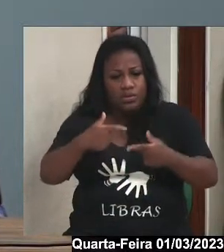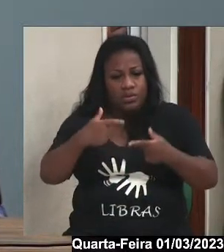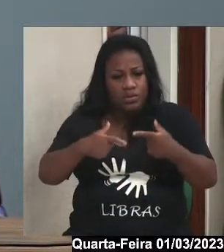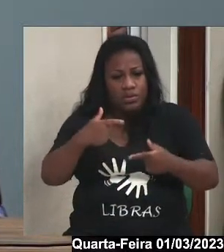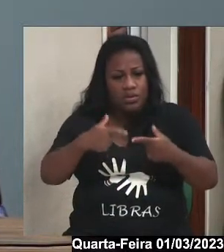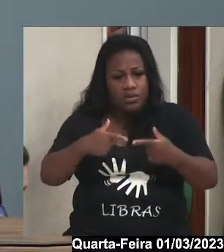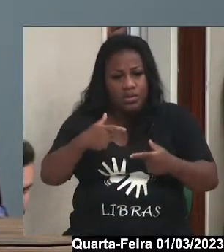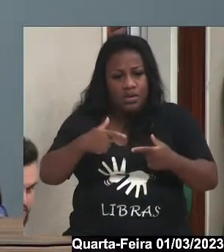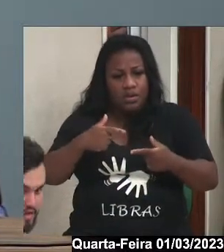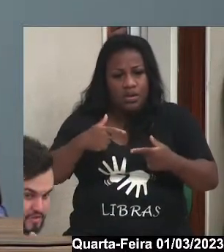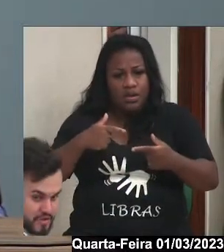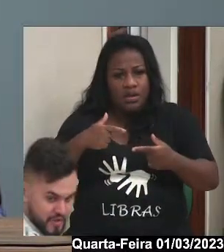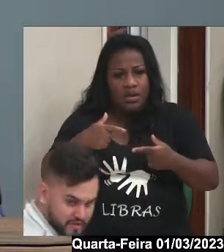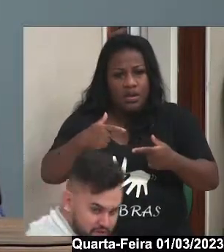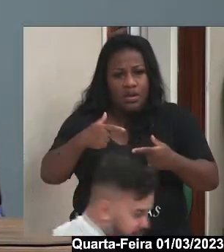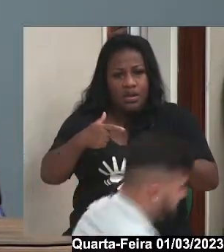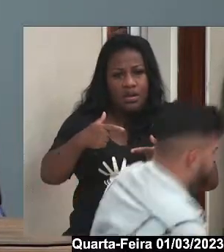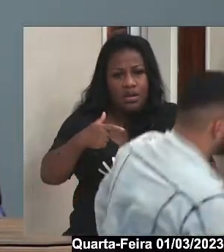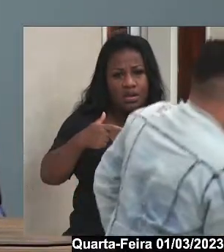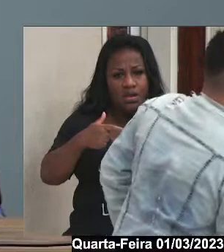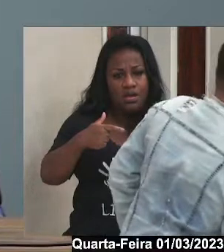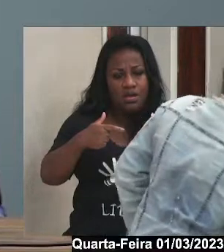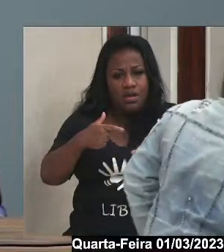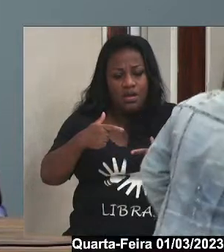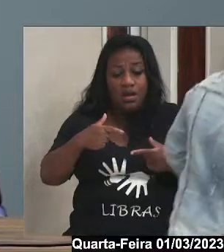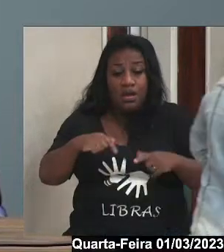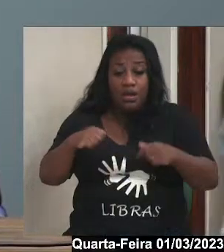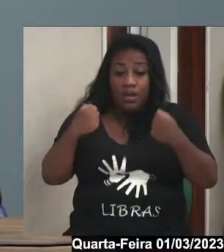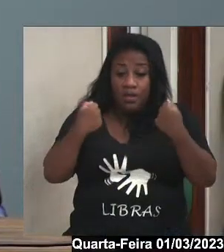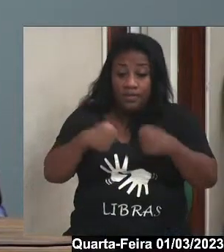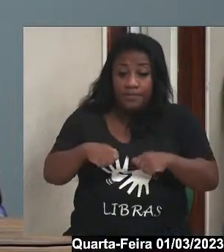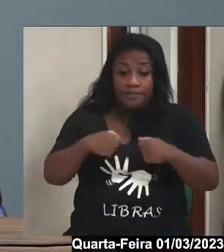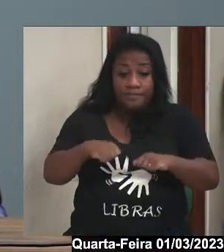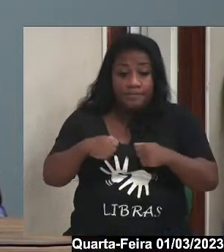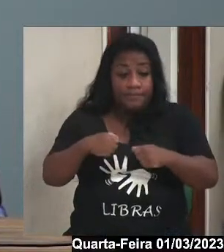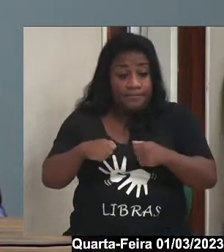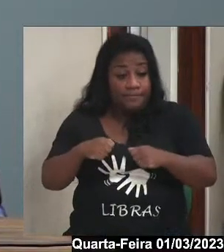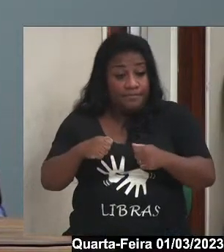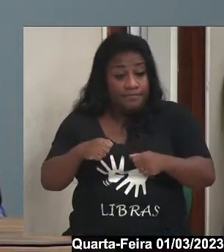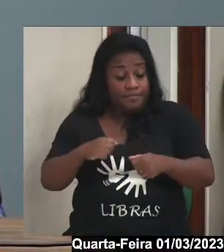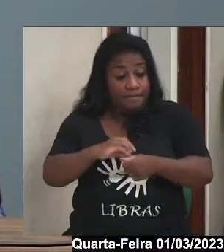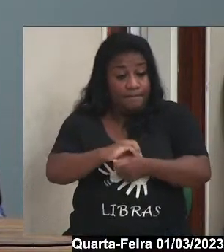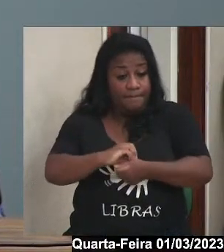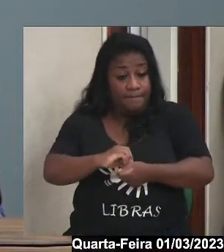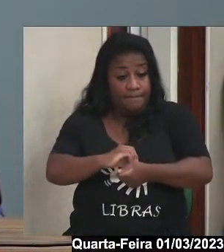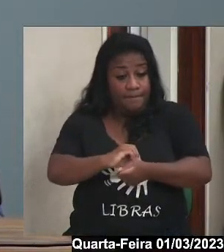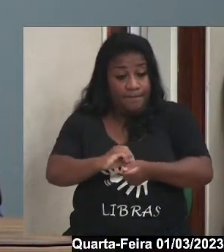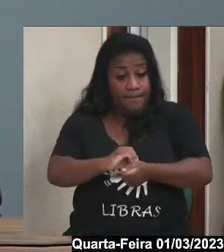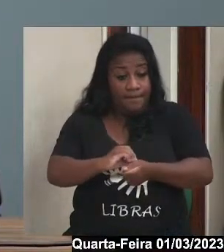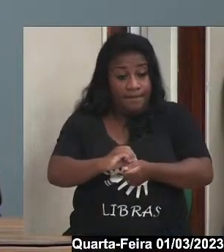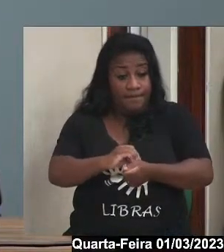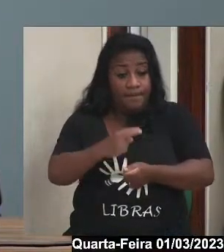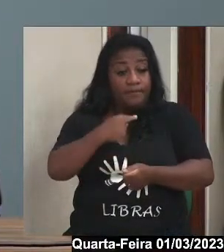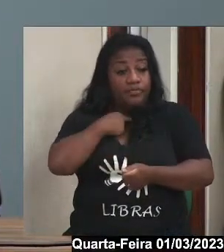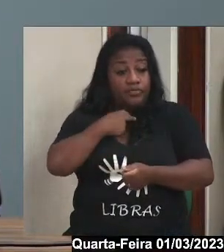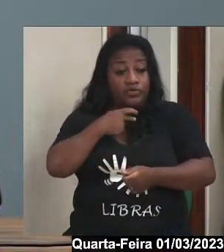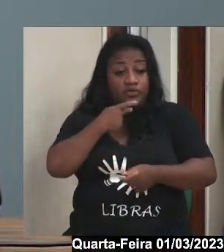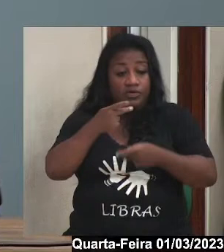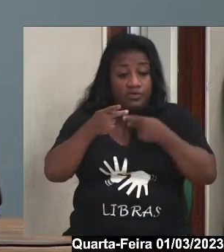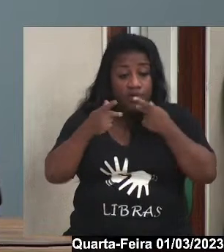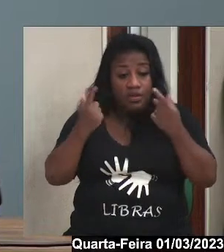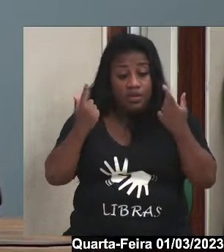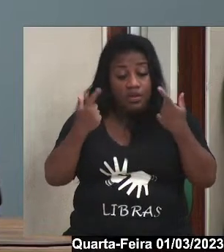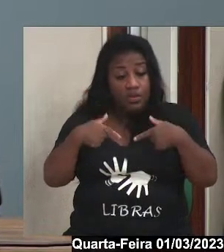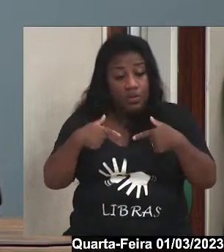político, para ele se sustentar por muitos anos, alguns, precisava ser isentão. Ele não podia se posicionar sobre assunto